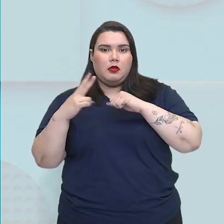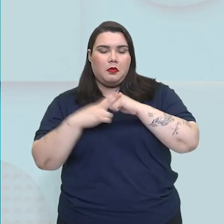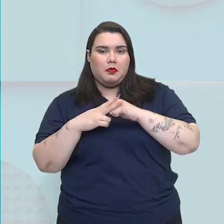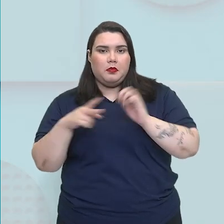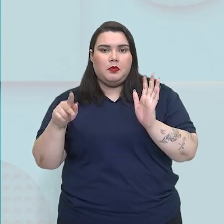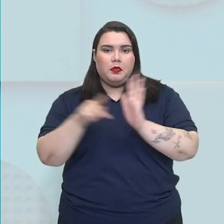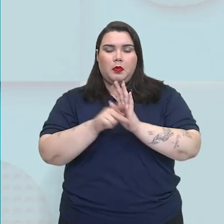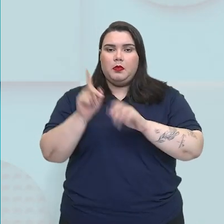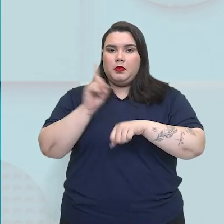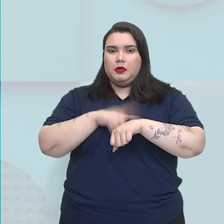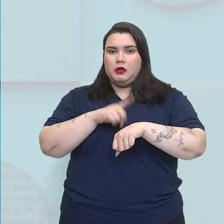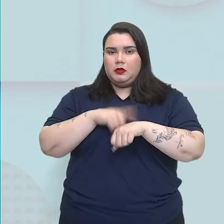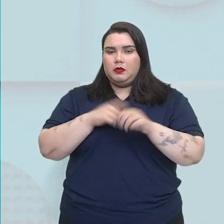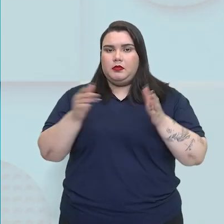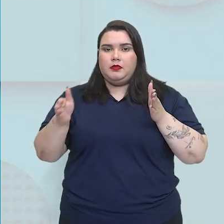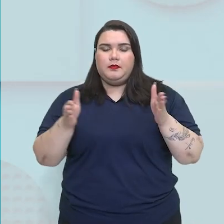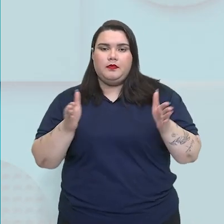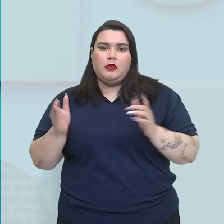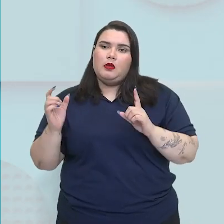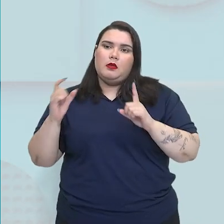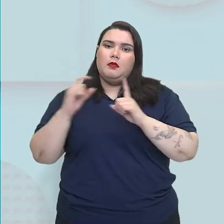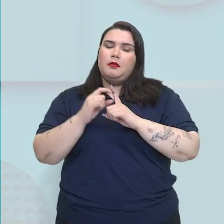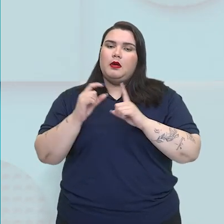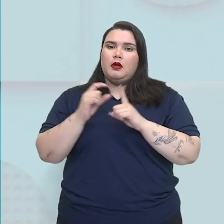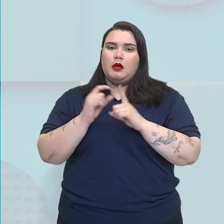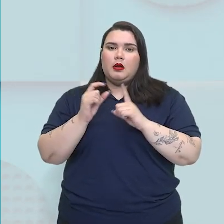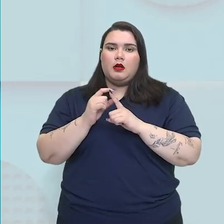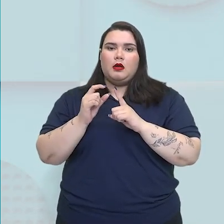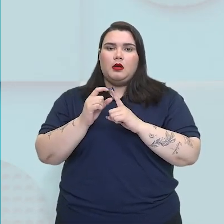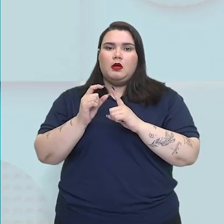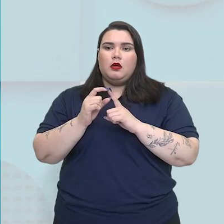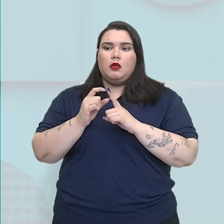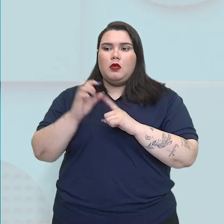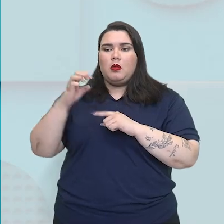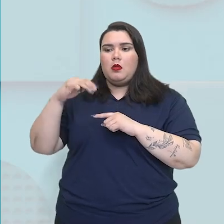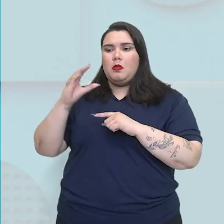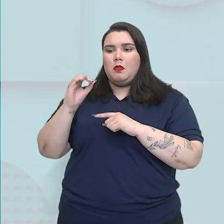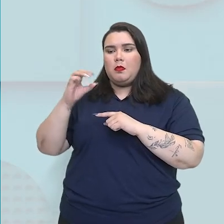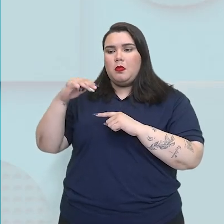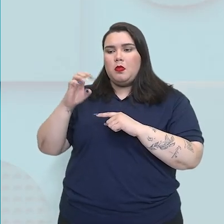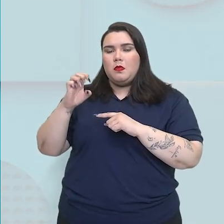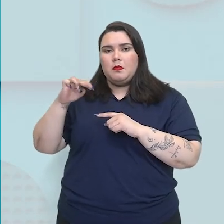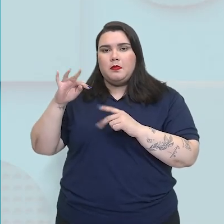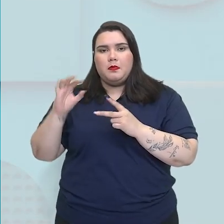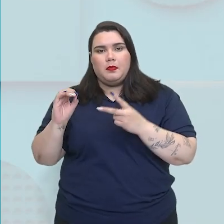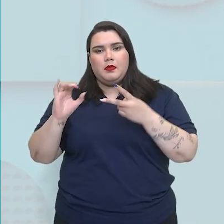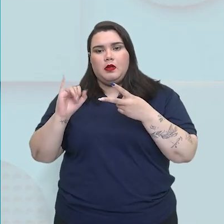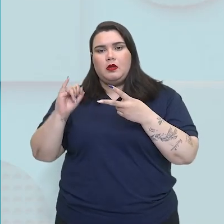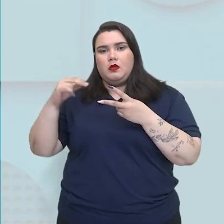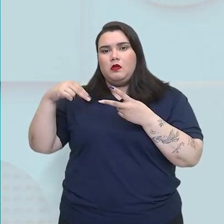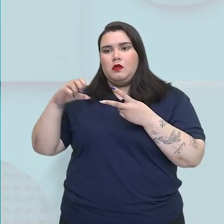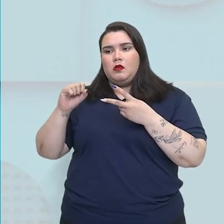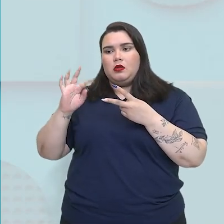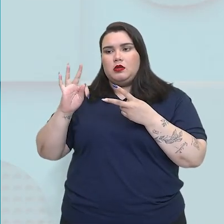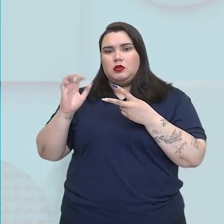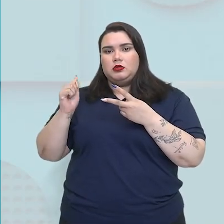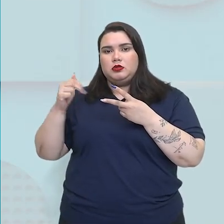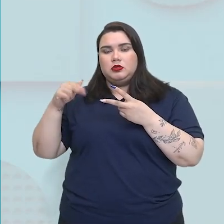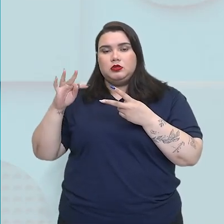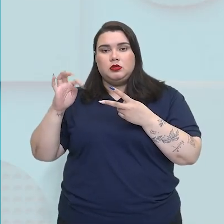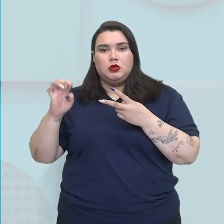advérbio de tempo, né? Que pode ser a palavra um momento, um instante, né?